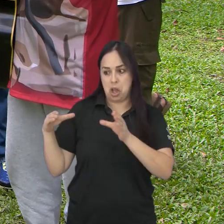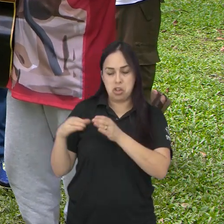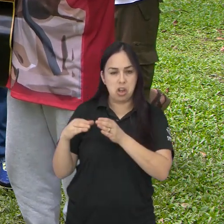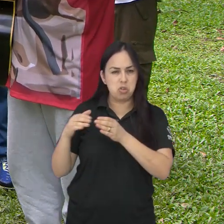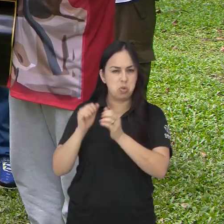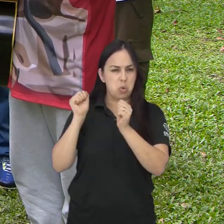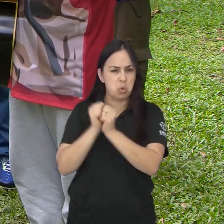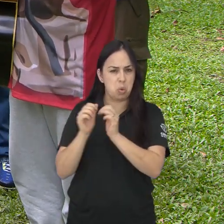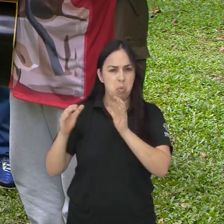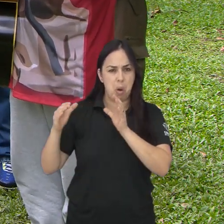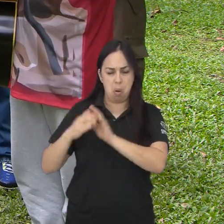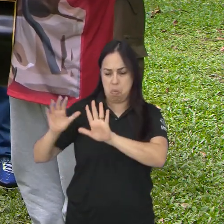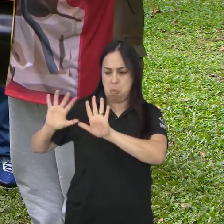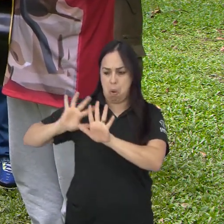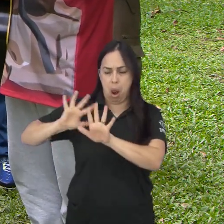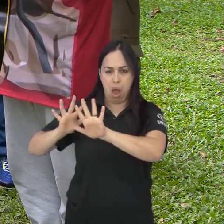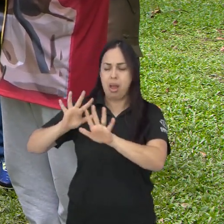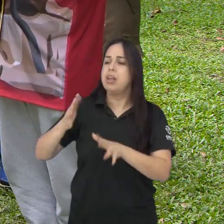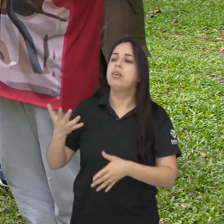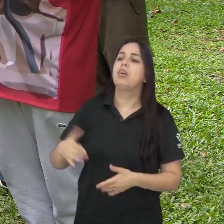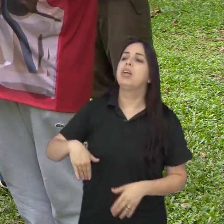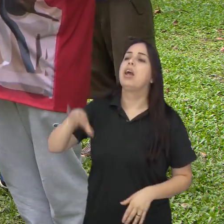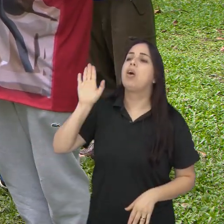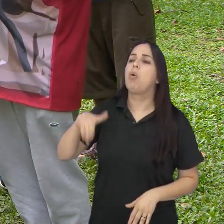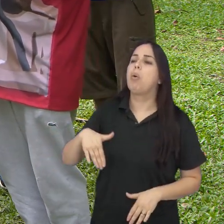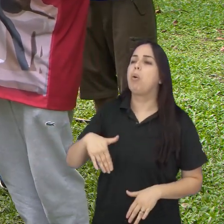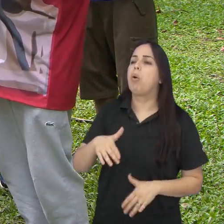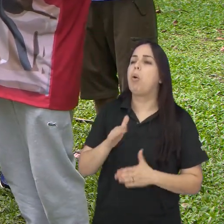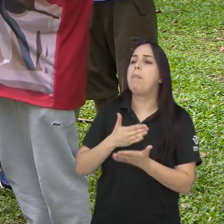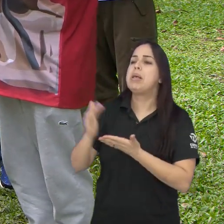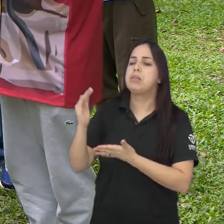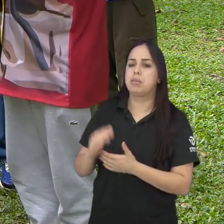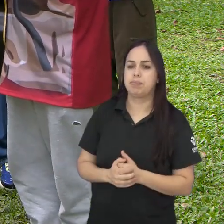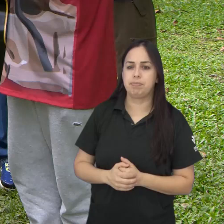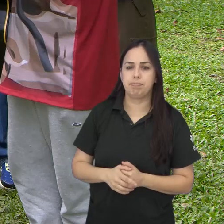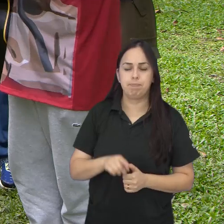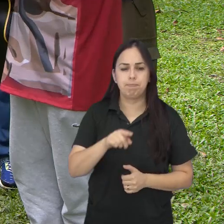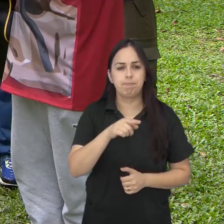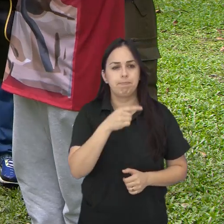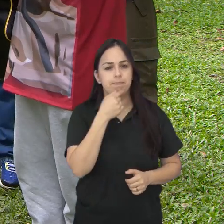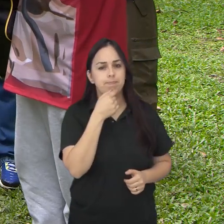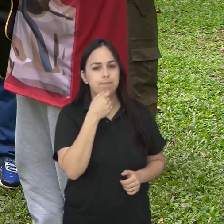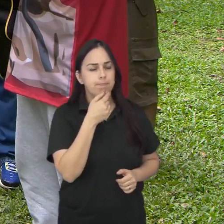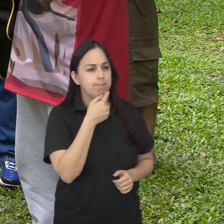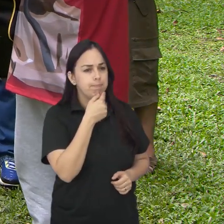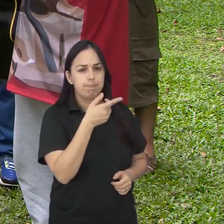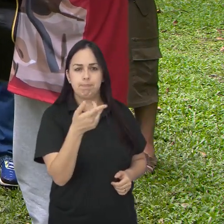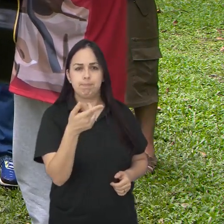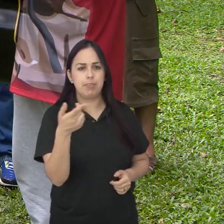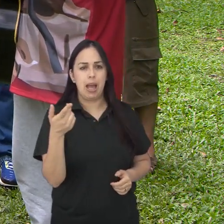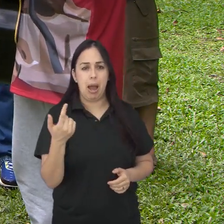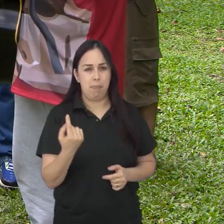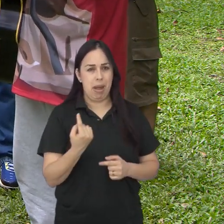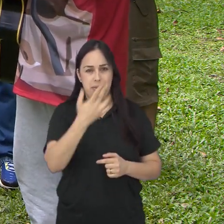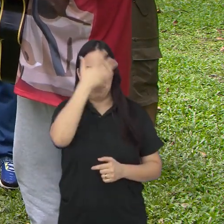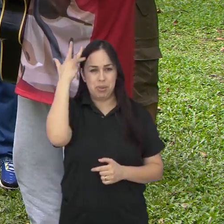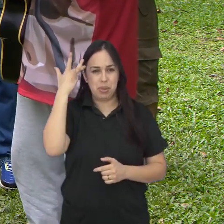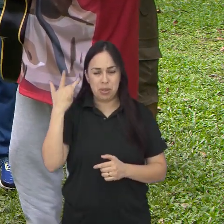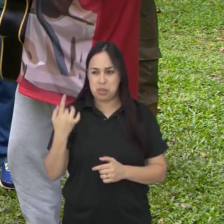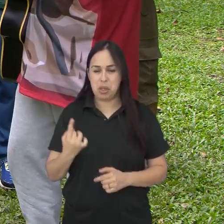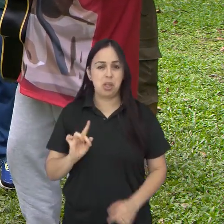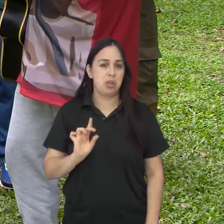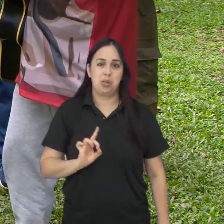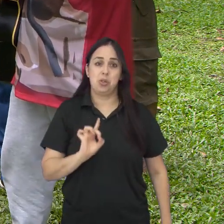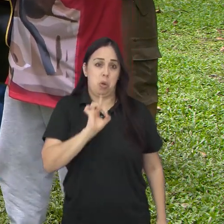com uma turma, com uma galera boa mesmo. Quem que começou aqui junto com o senhor? Olha, os iniciantes mesmo não... Ih,